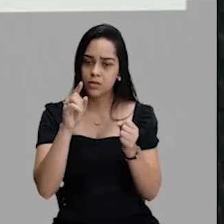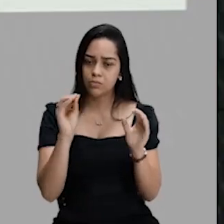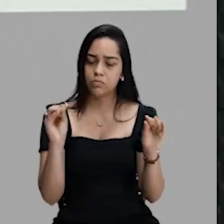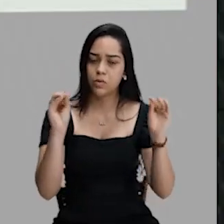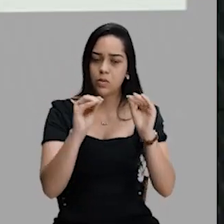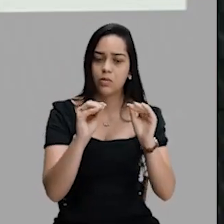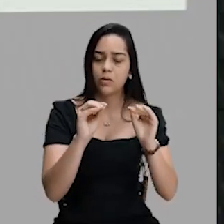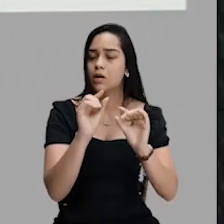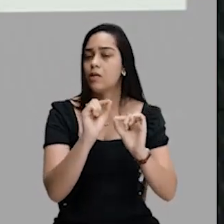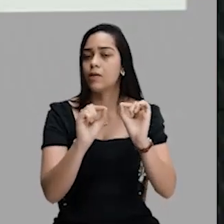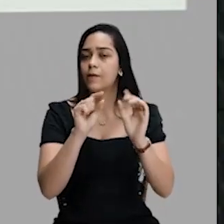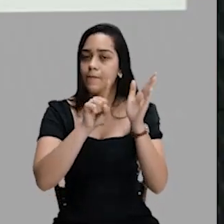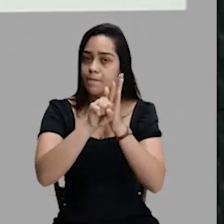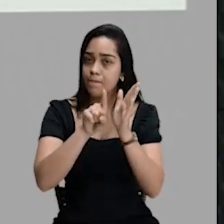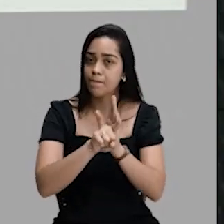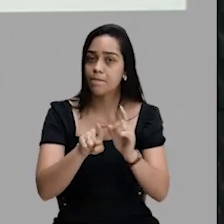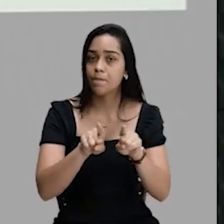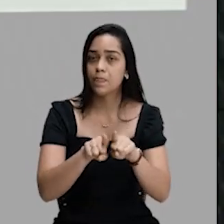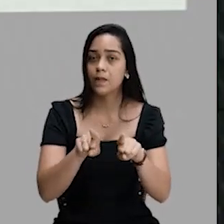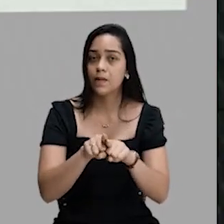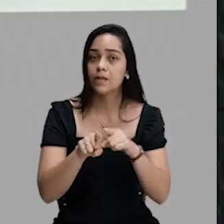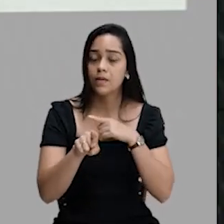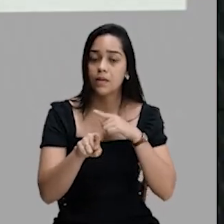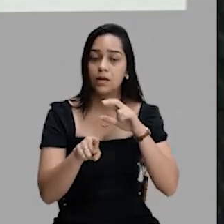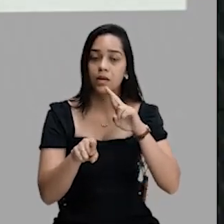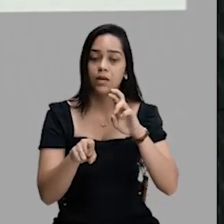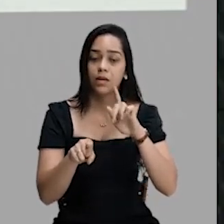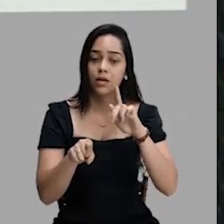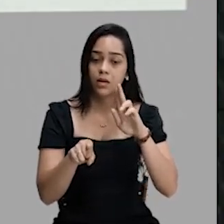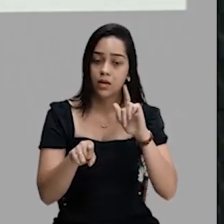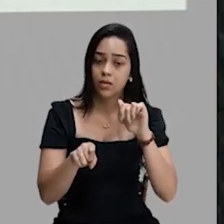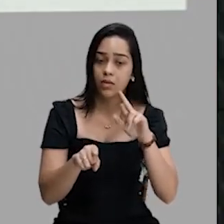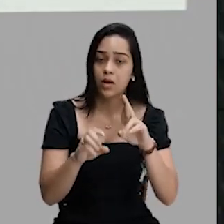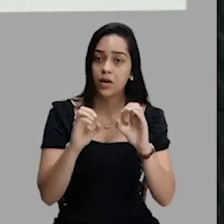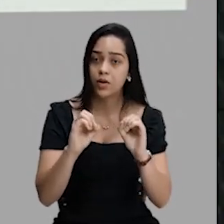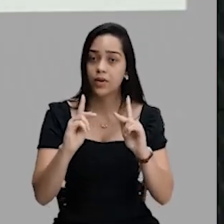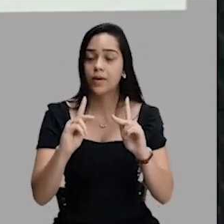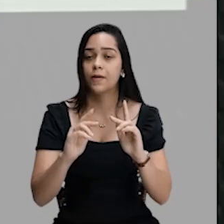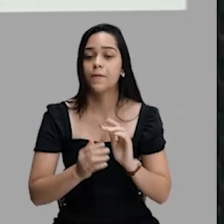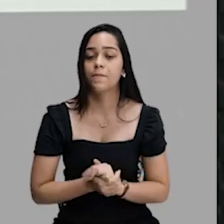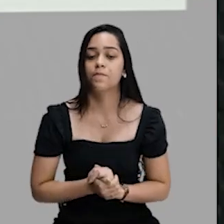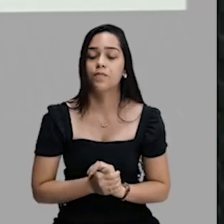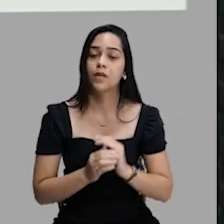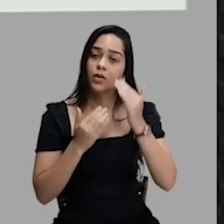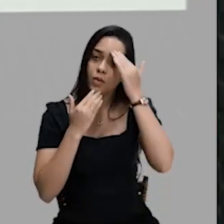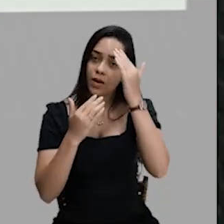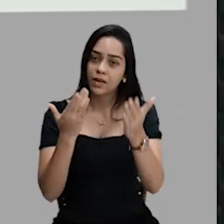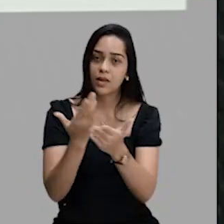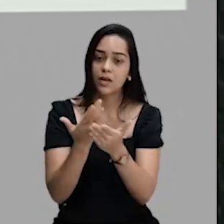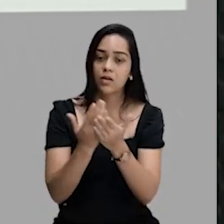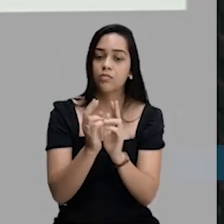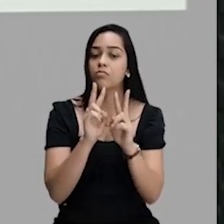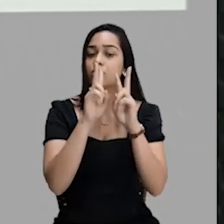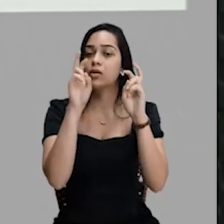casa, ele é também regular. Beleza? Então, turma, valeu. Na aula de hoje